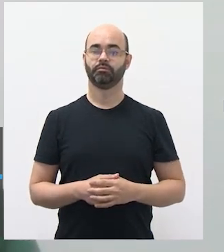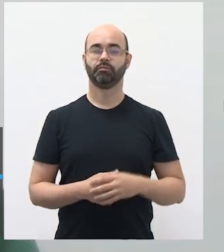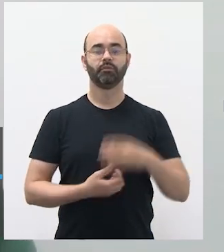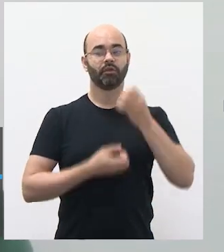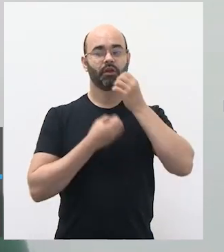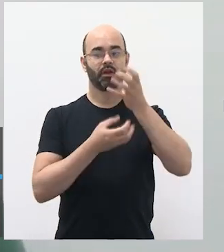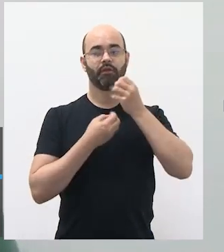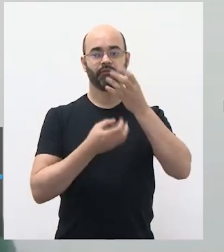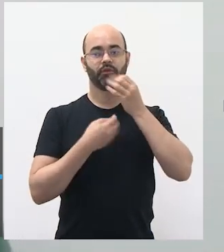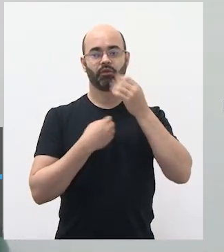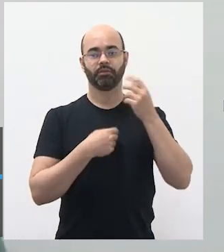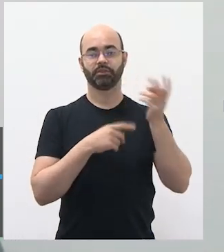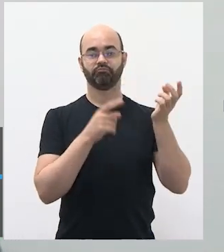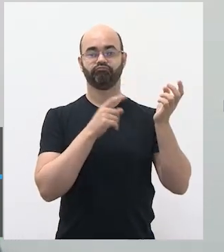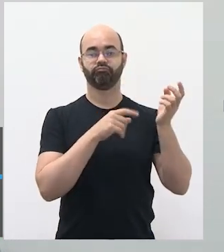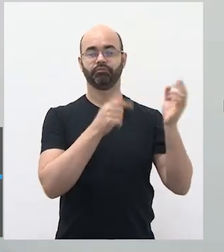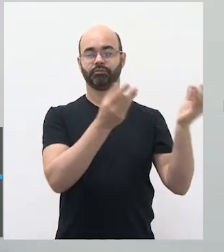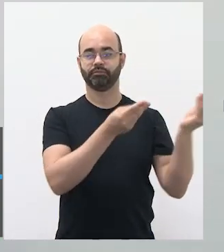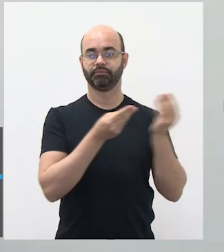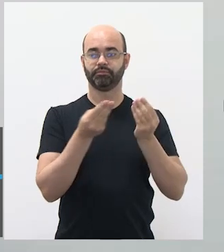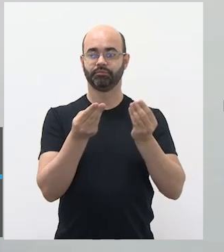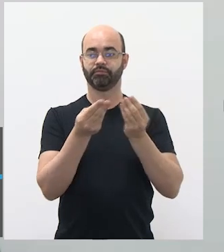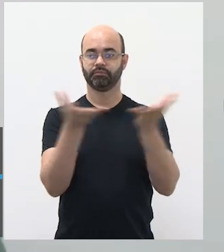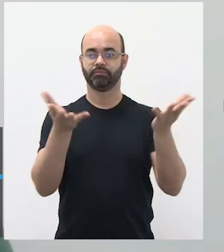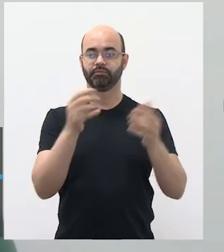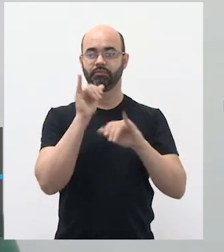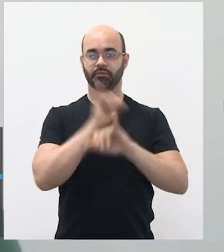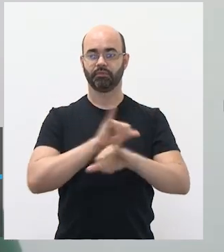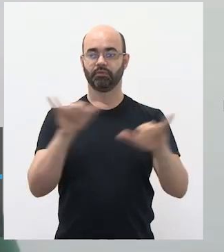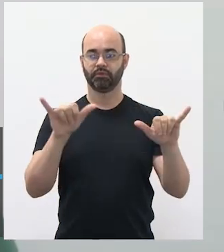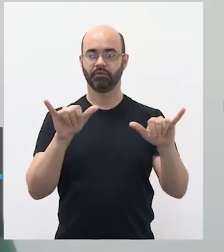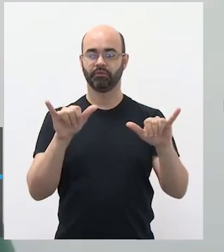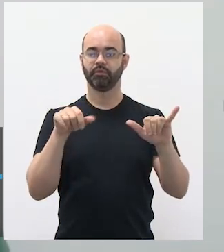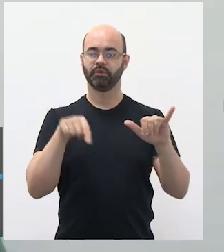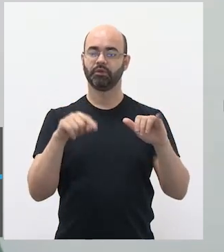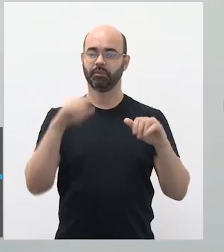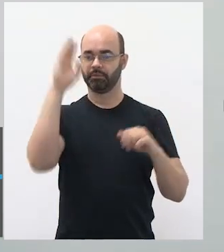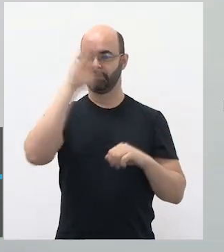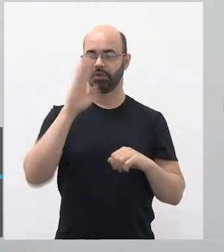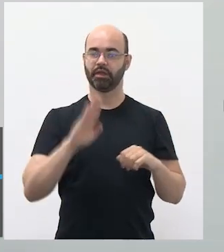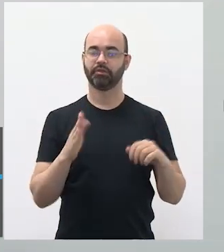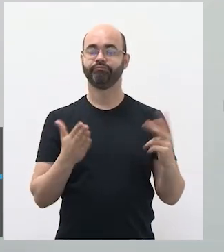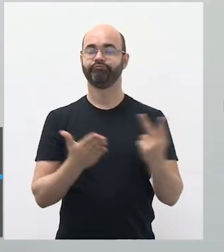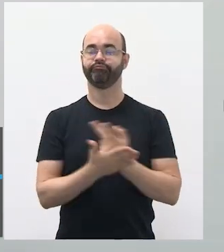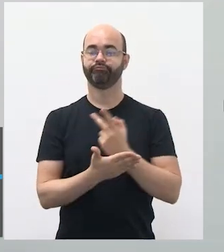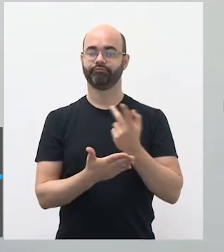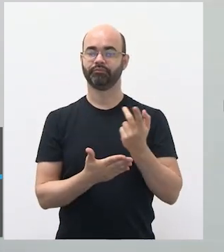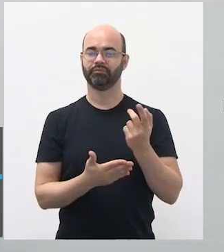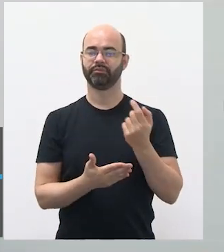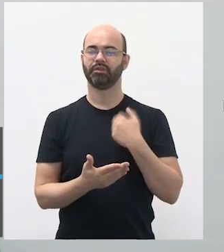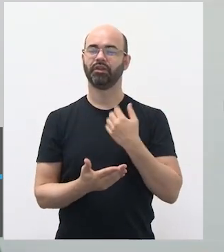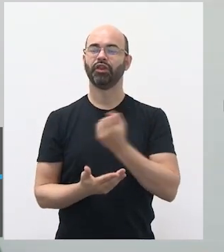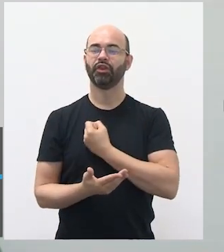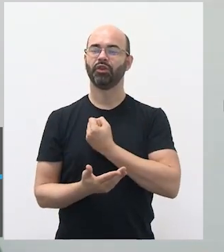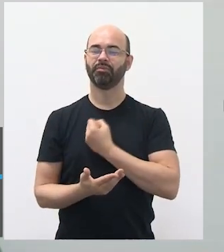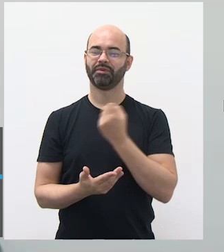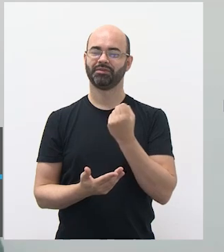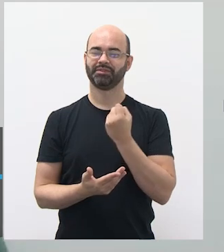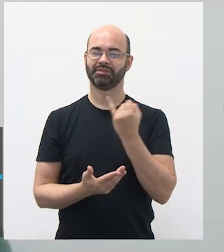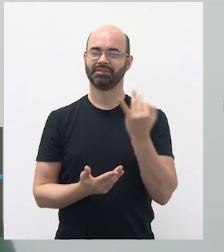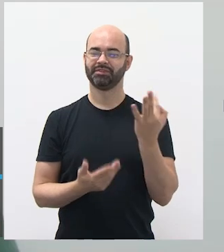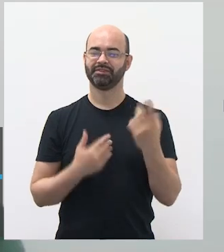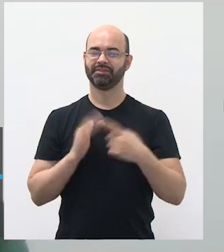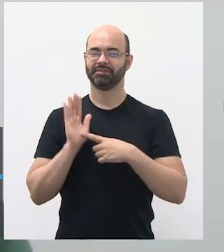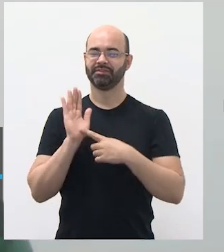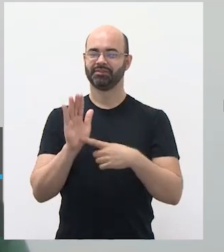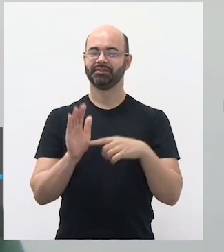de recortes da realidade do Brasil na atualidade. Então, eu vou trazer aqui para vocês alguns números relacionados ao PNAD